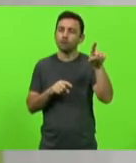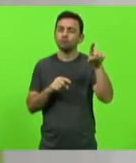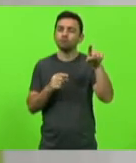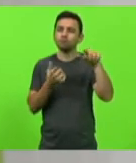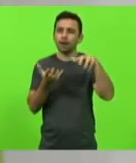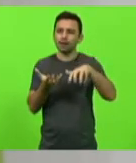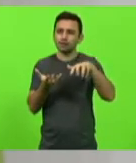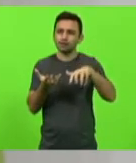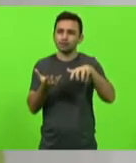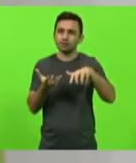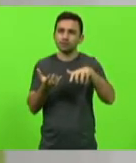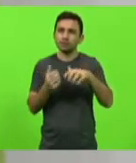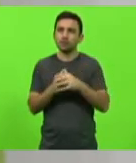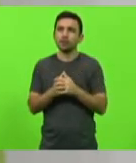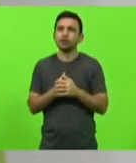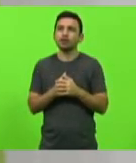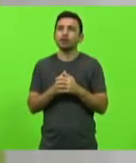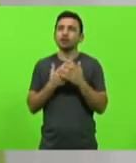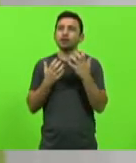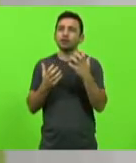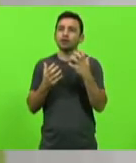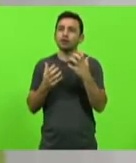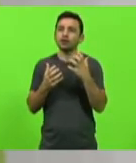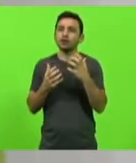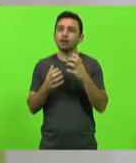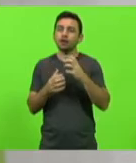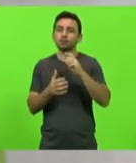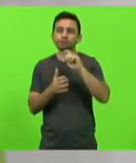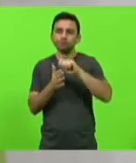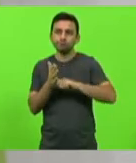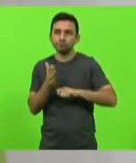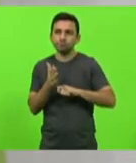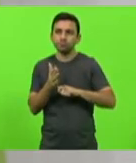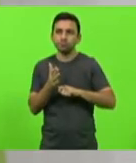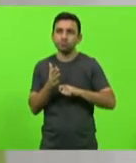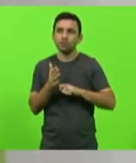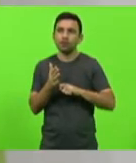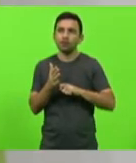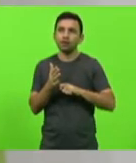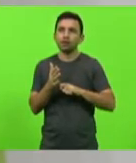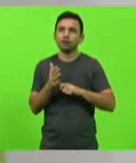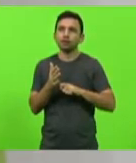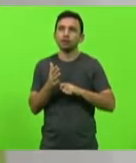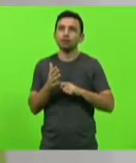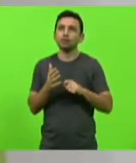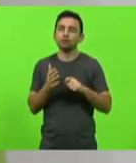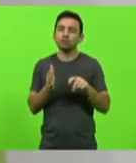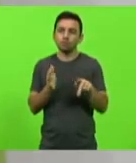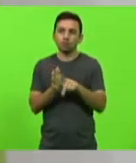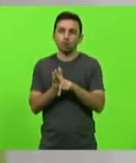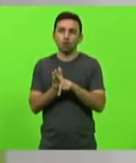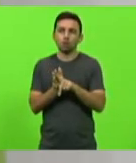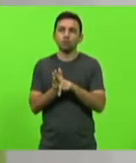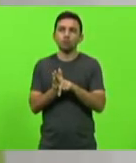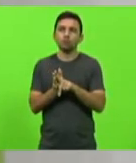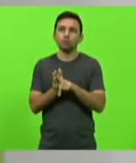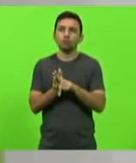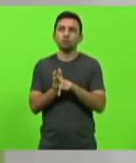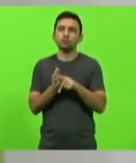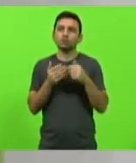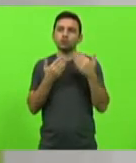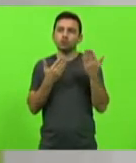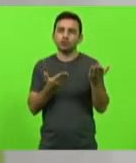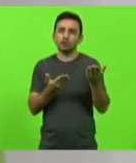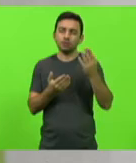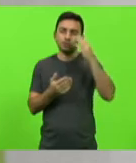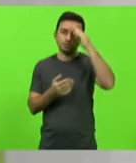a ficha de filiação dela fosse abonada pelo presidente Jair Bolsonaro e